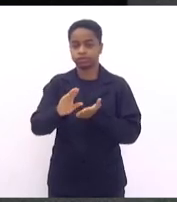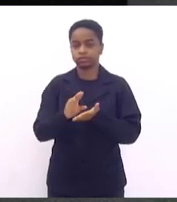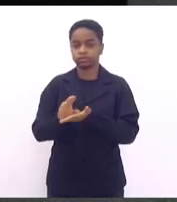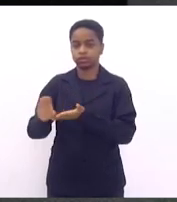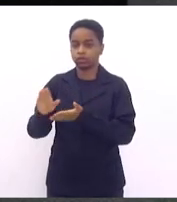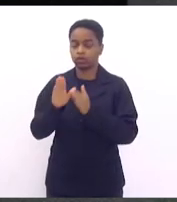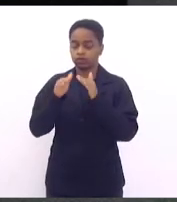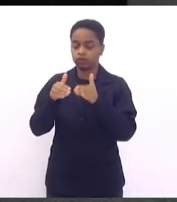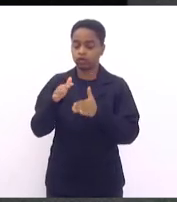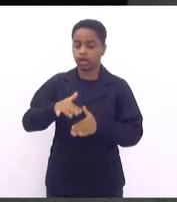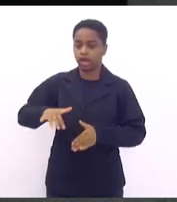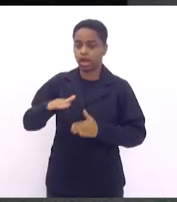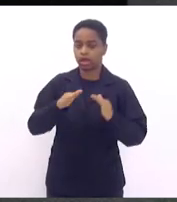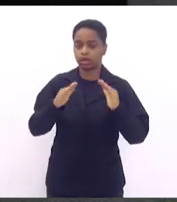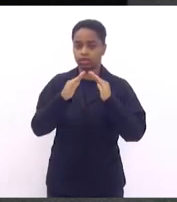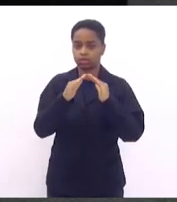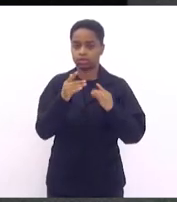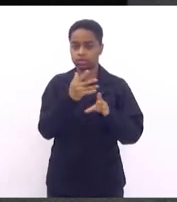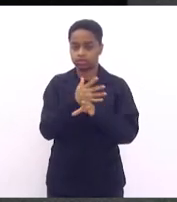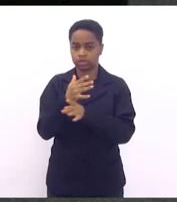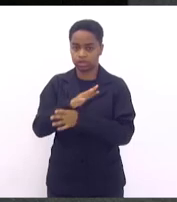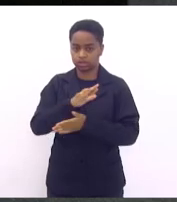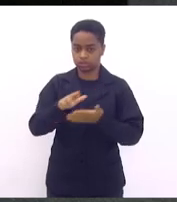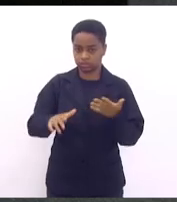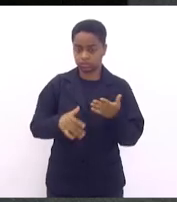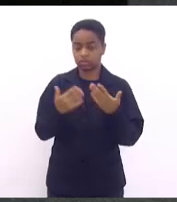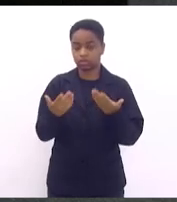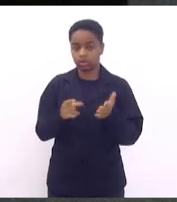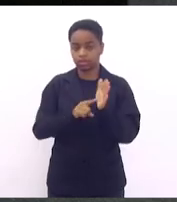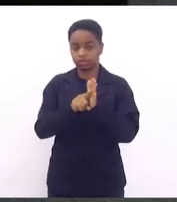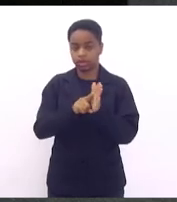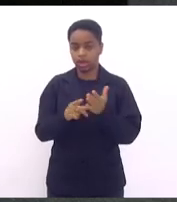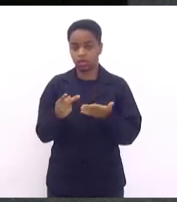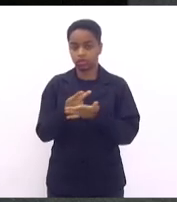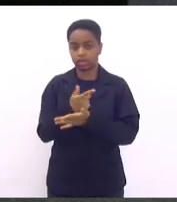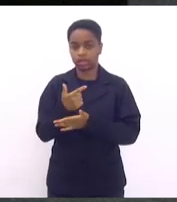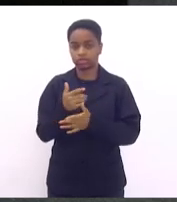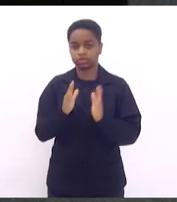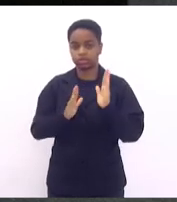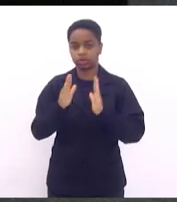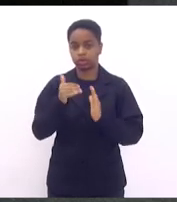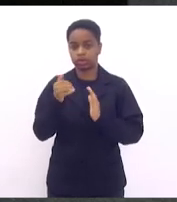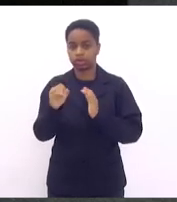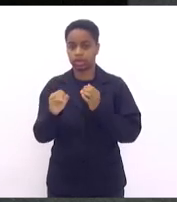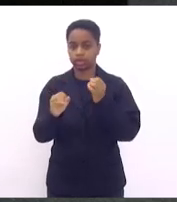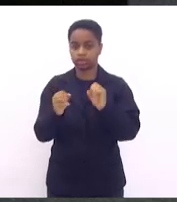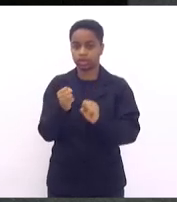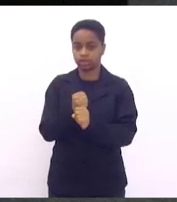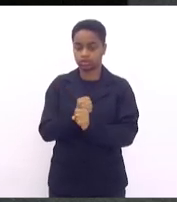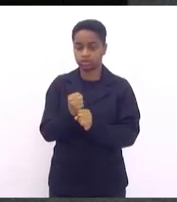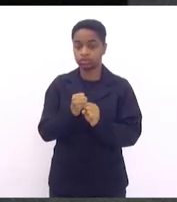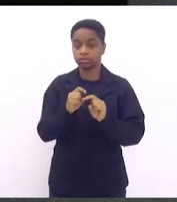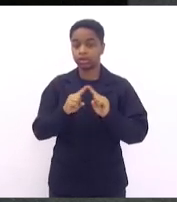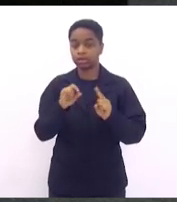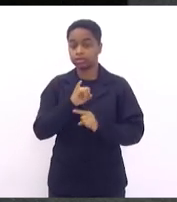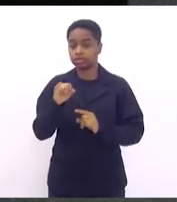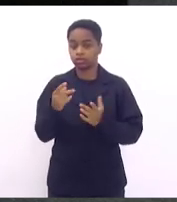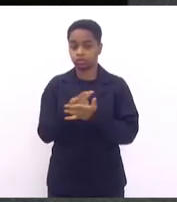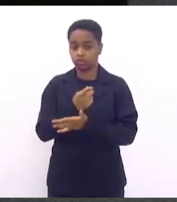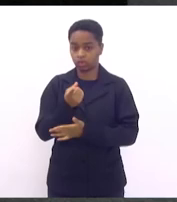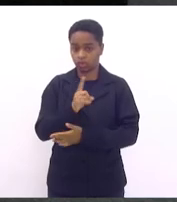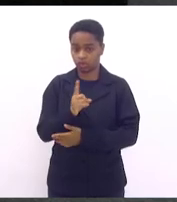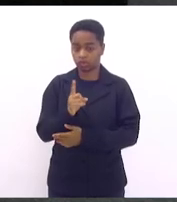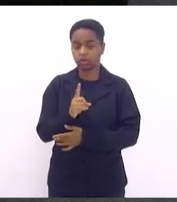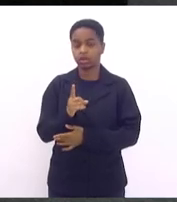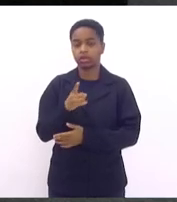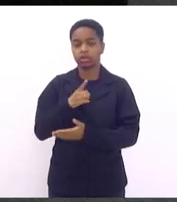habitacionais destes municípios. O censo vai ocorrer de 10 em 10 anos e, nos anos em que ele não ocorrer, será feita